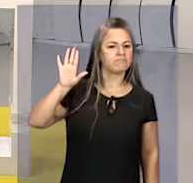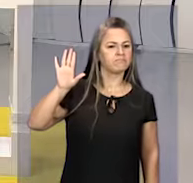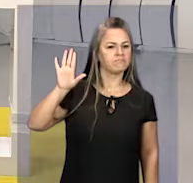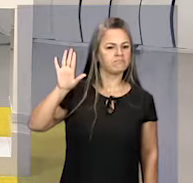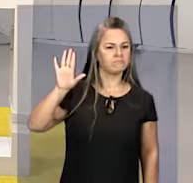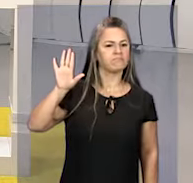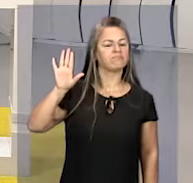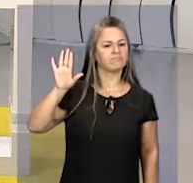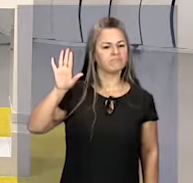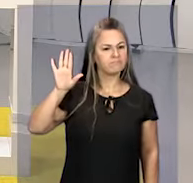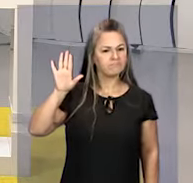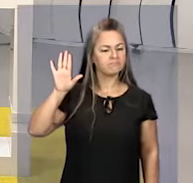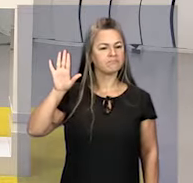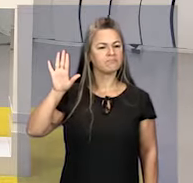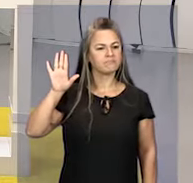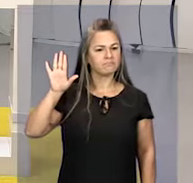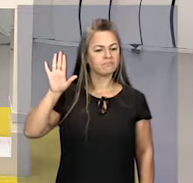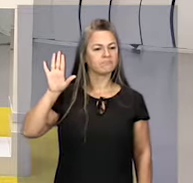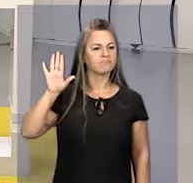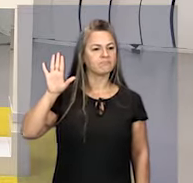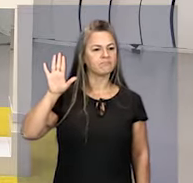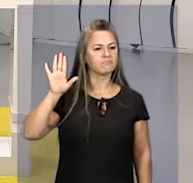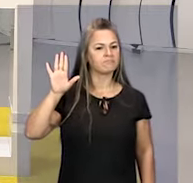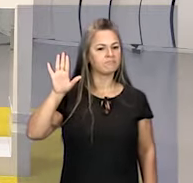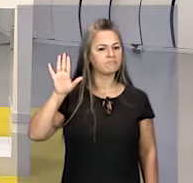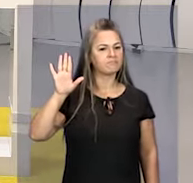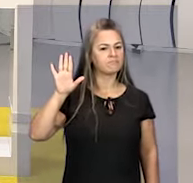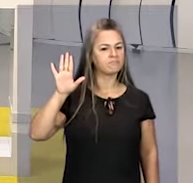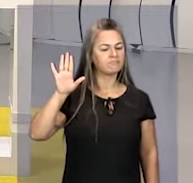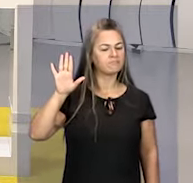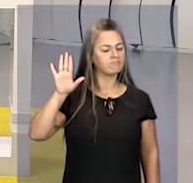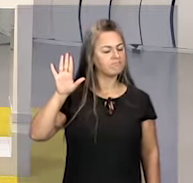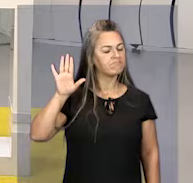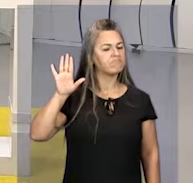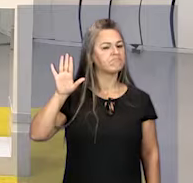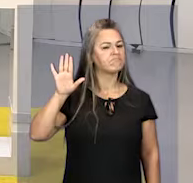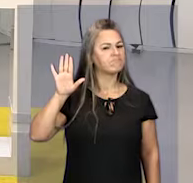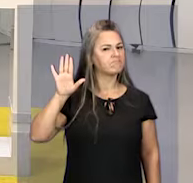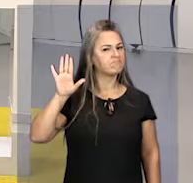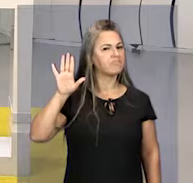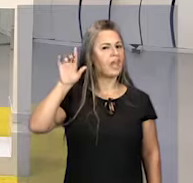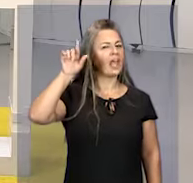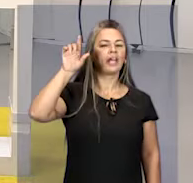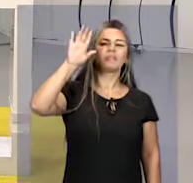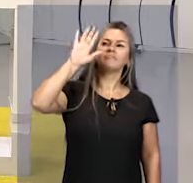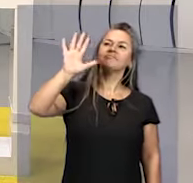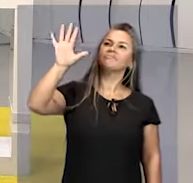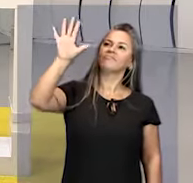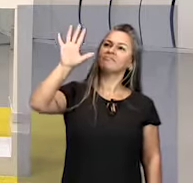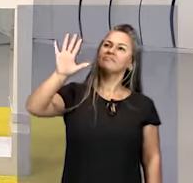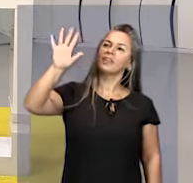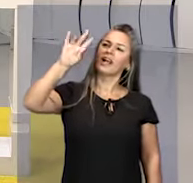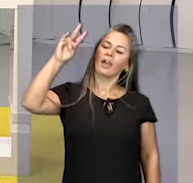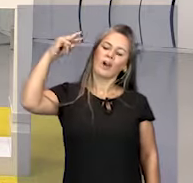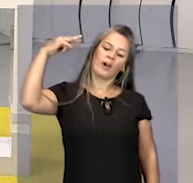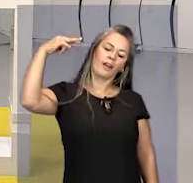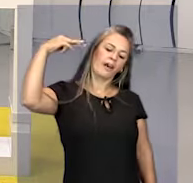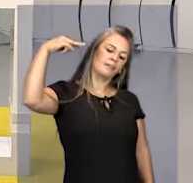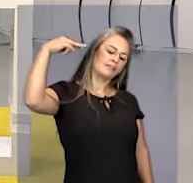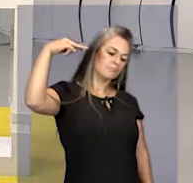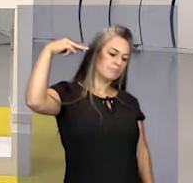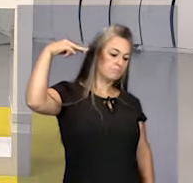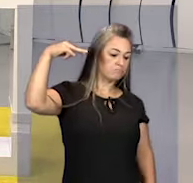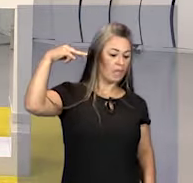dentro de algumas culturas indígenas, e aí ele ficava lá no céu e olhava para a terra e via aquelas